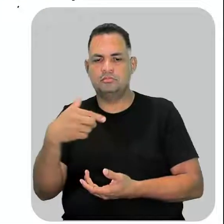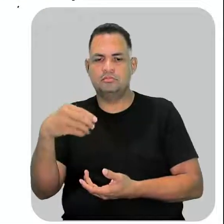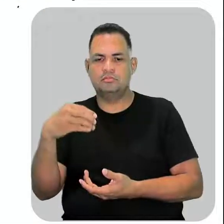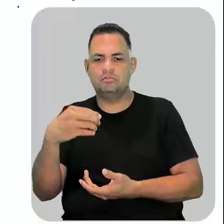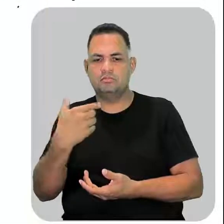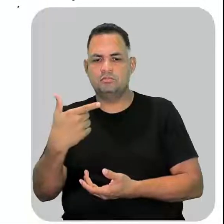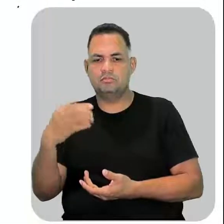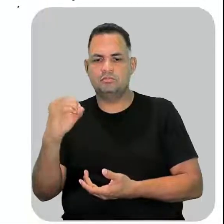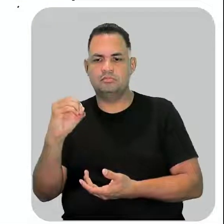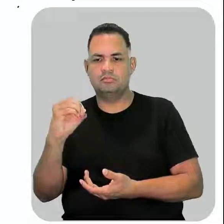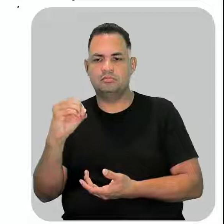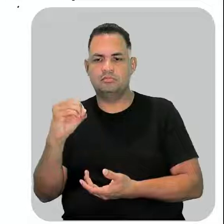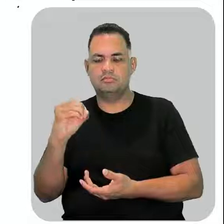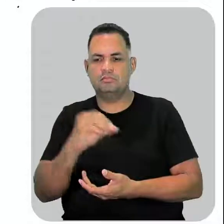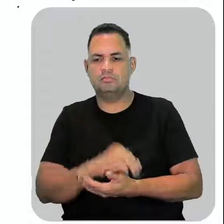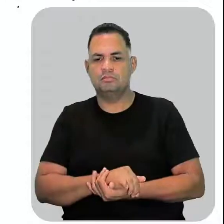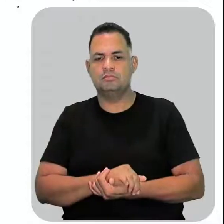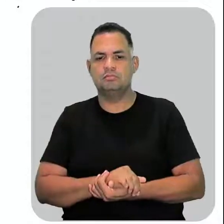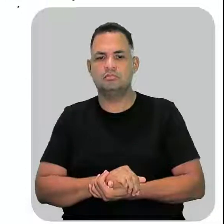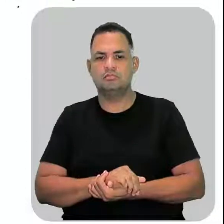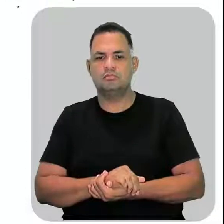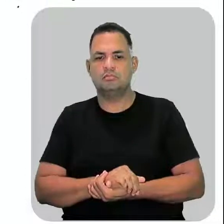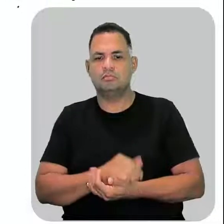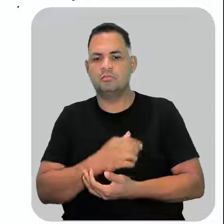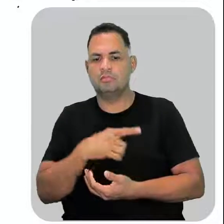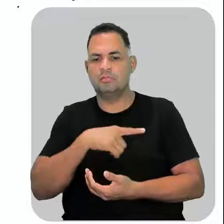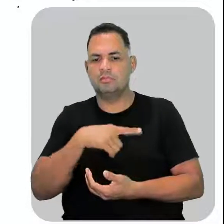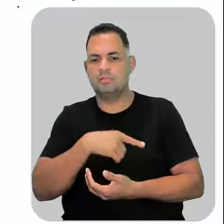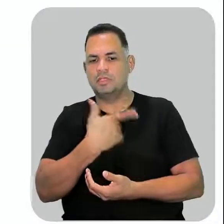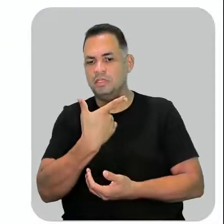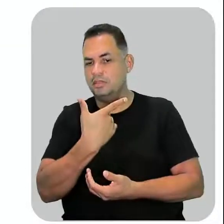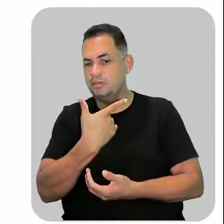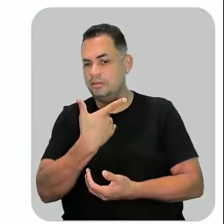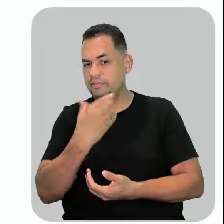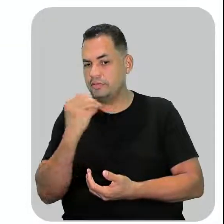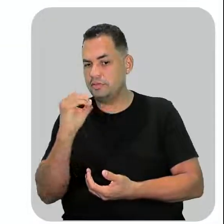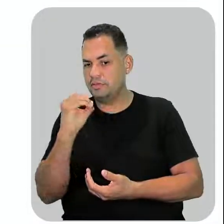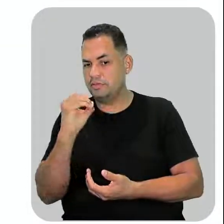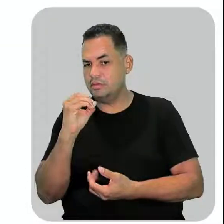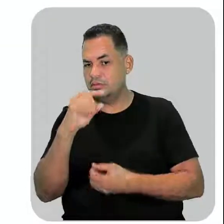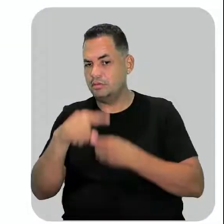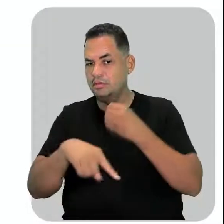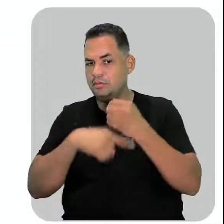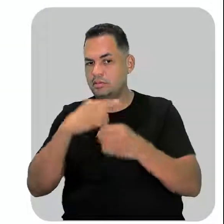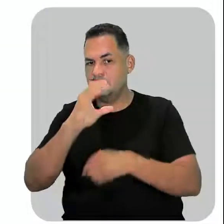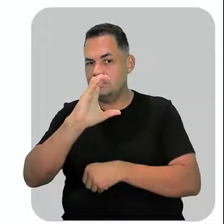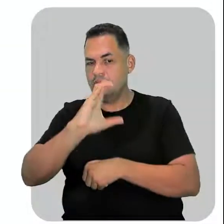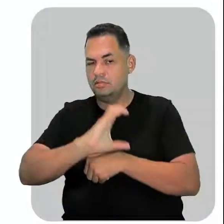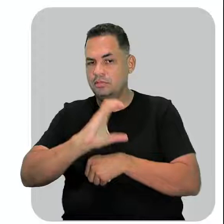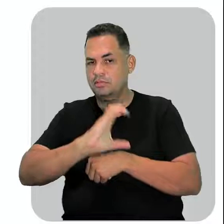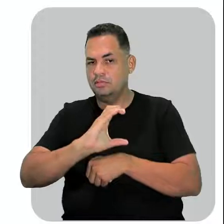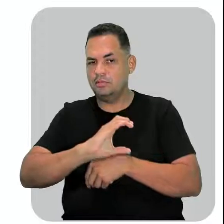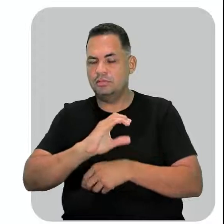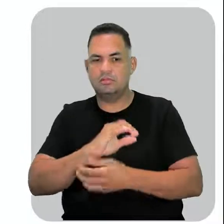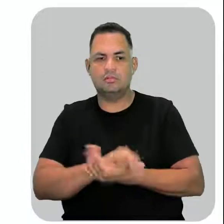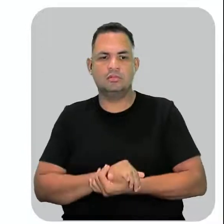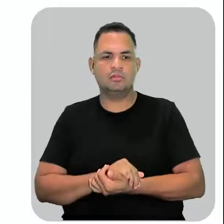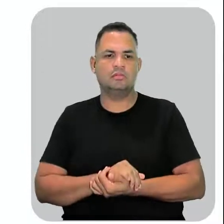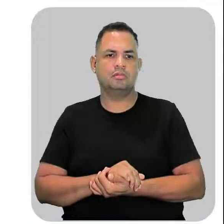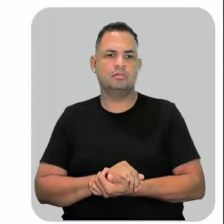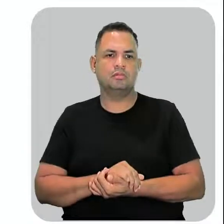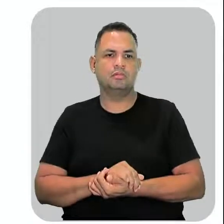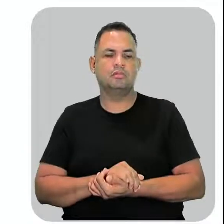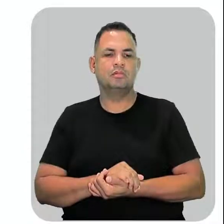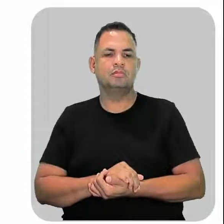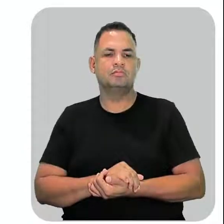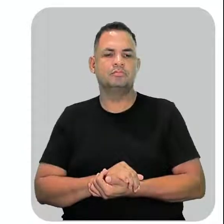20. Nas minhas contas, nós temos 20 átomos de carbono. Vamos olhar qual alternativa apresenta 20.